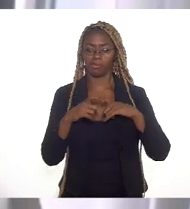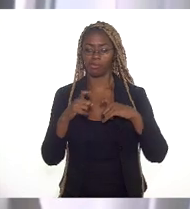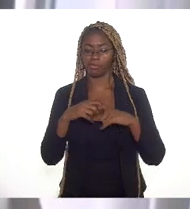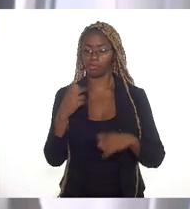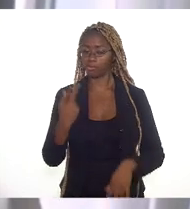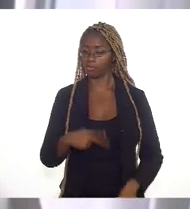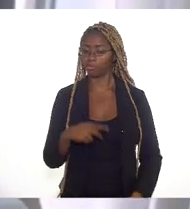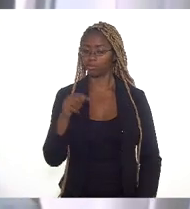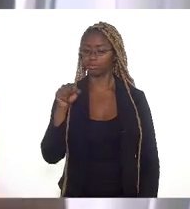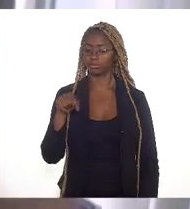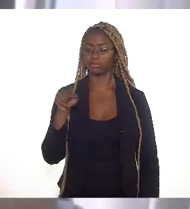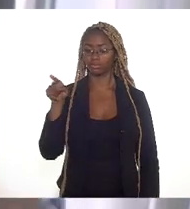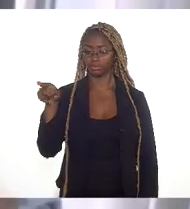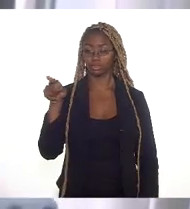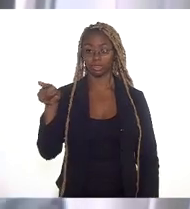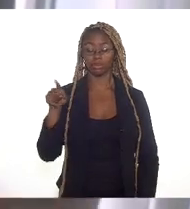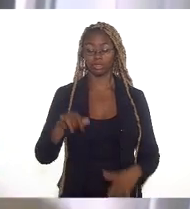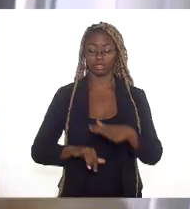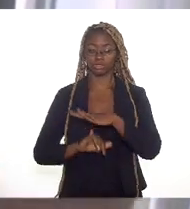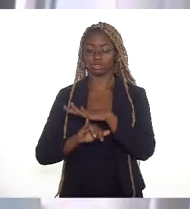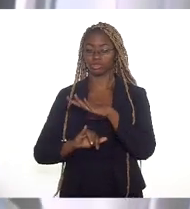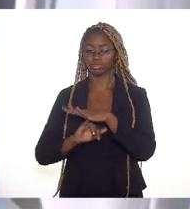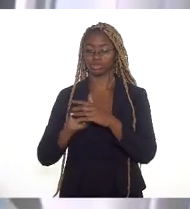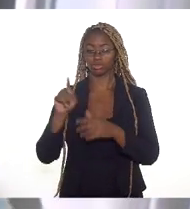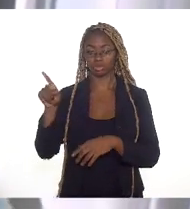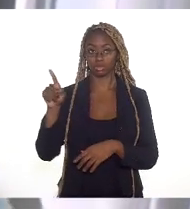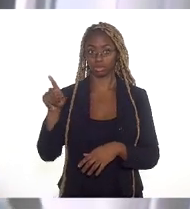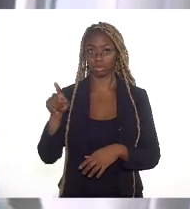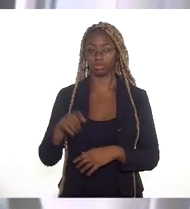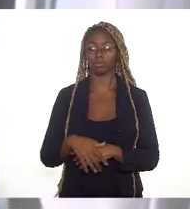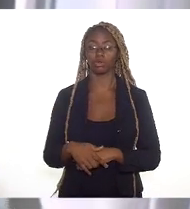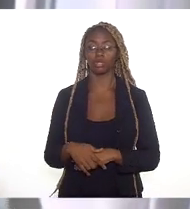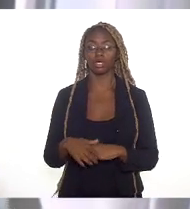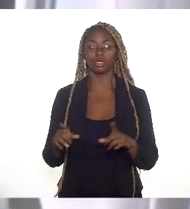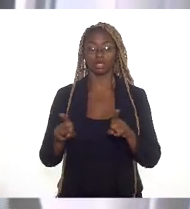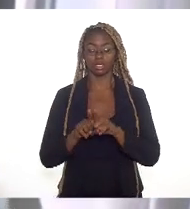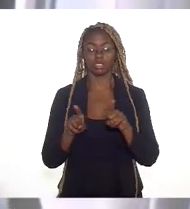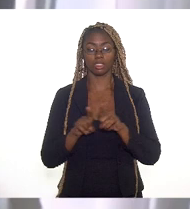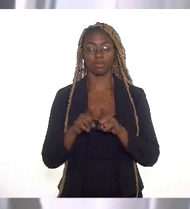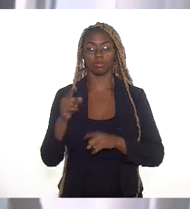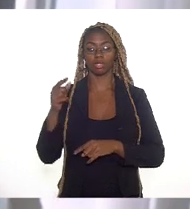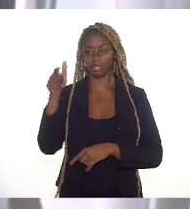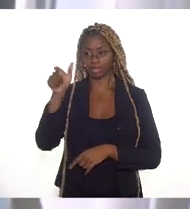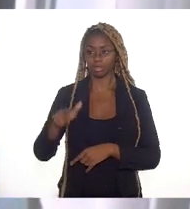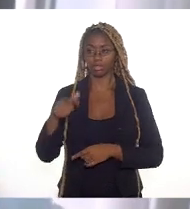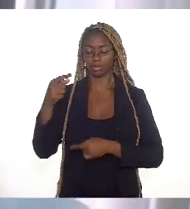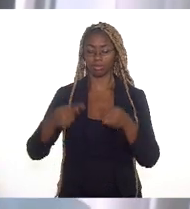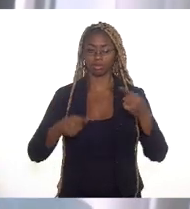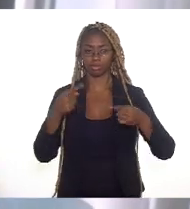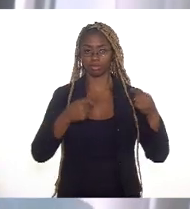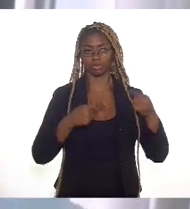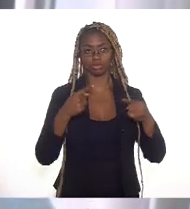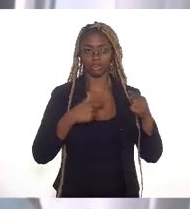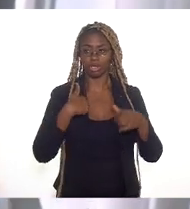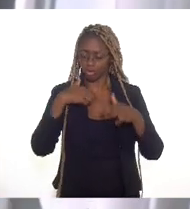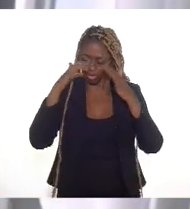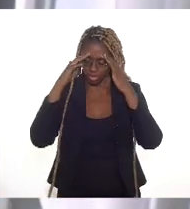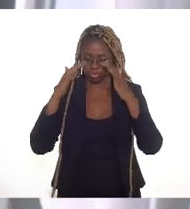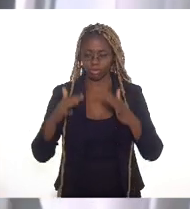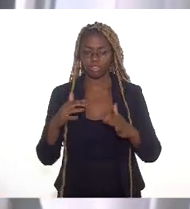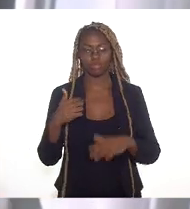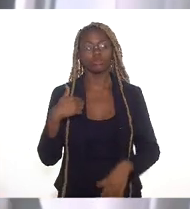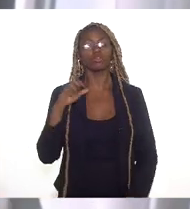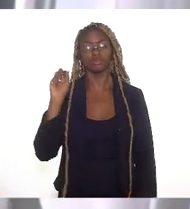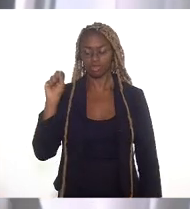entidade, em respeito também a um dos mais importantes parlamentares da história da Assembleia Legislativa do Rio de Janeiro, o deputado Carlos Mink, eu voto